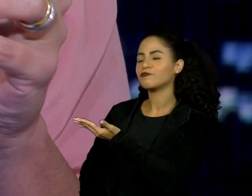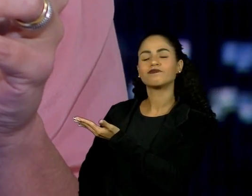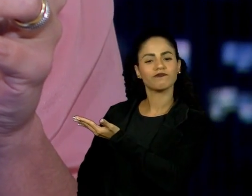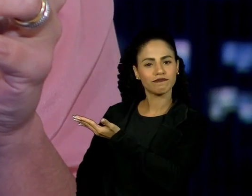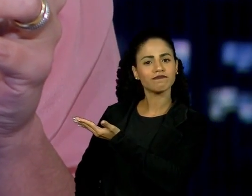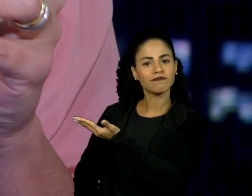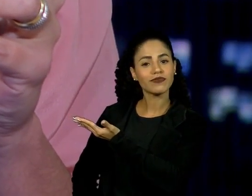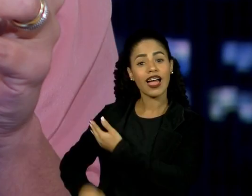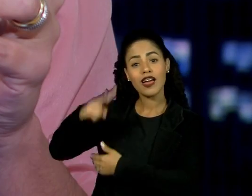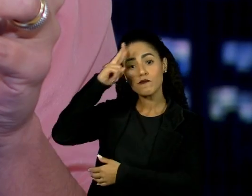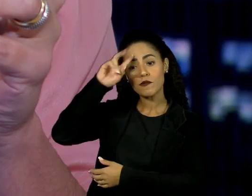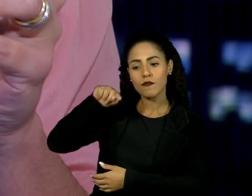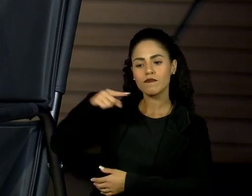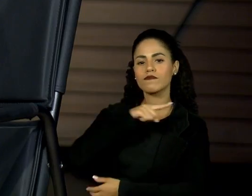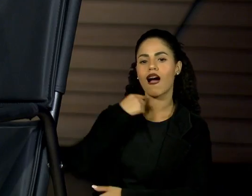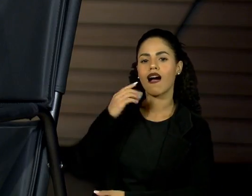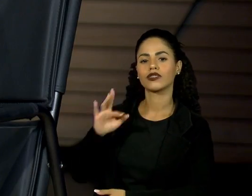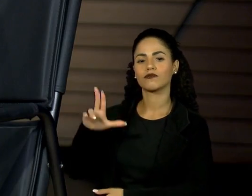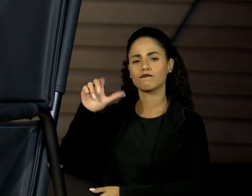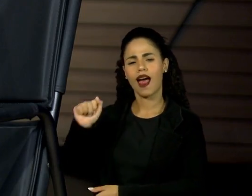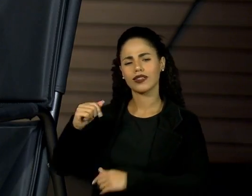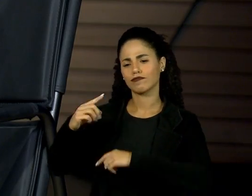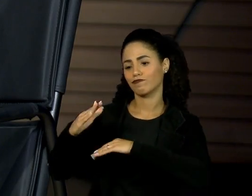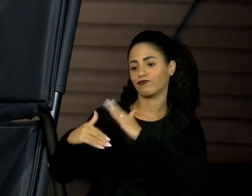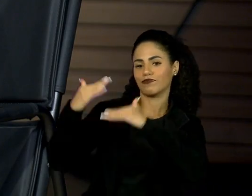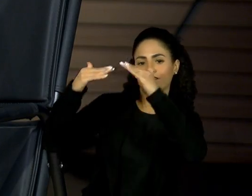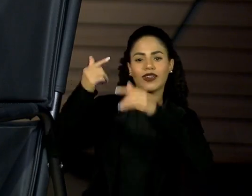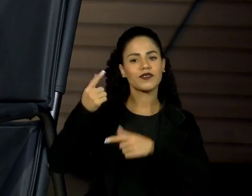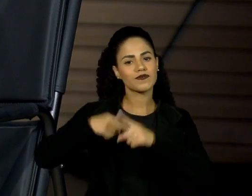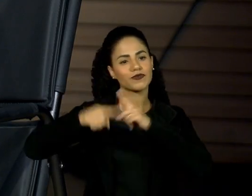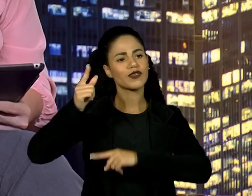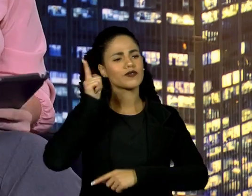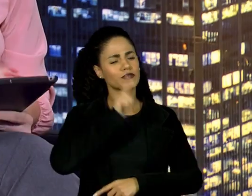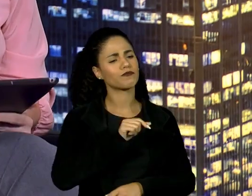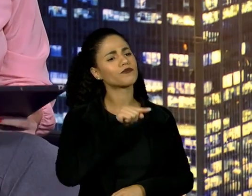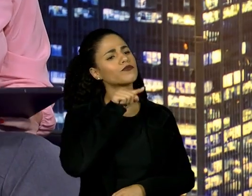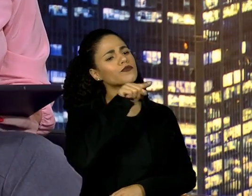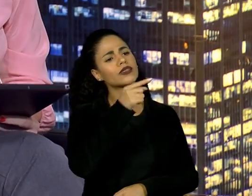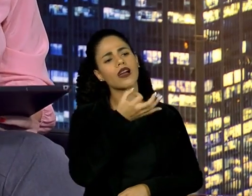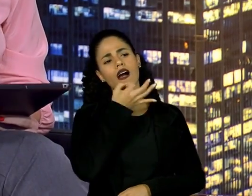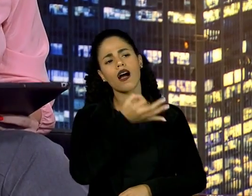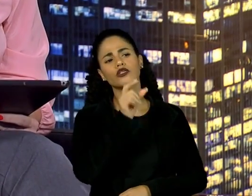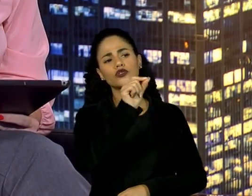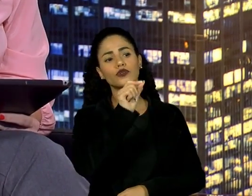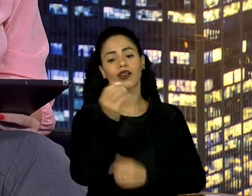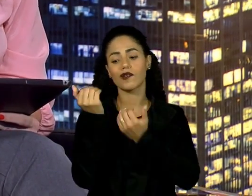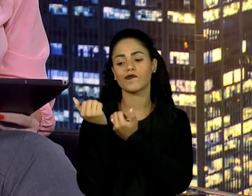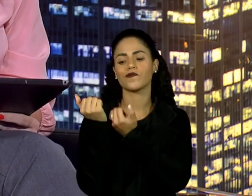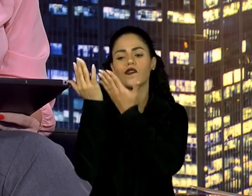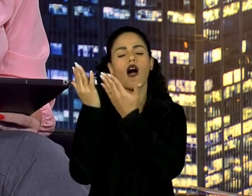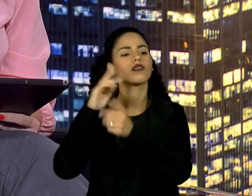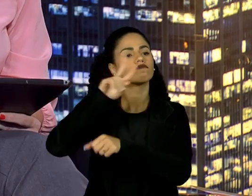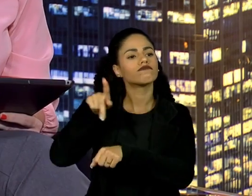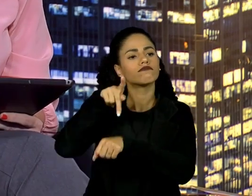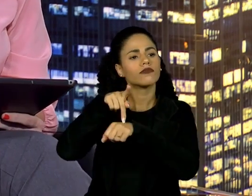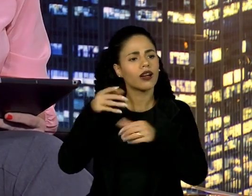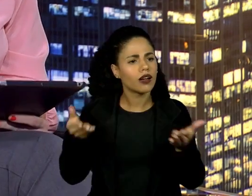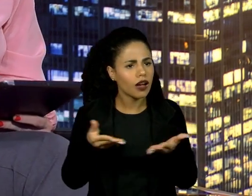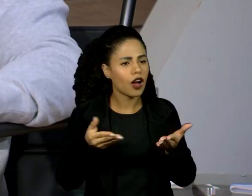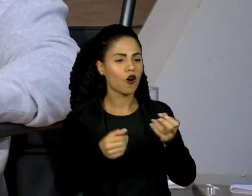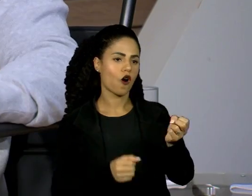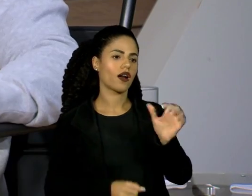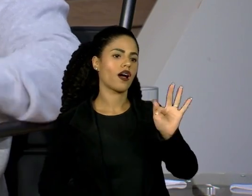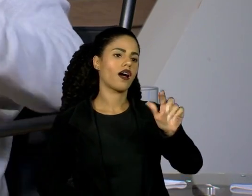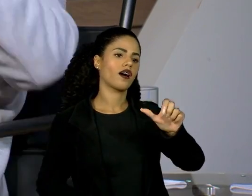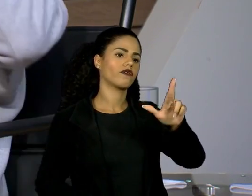de Brás Cubas. É a versão que fez tanto sucesso. Pedro, você acha que a literatura brasileira no exterior pode estar entrando, né, num bom momento? A Flora